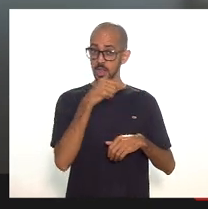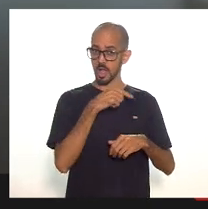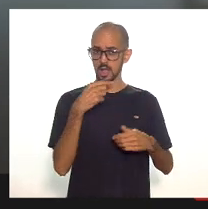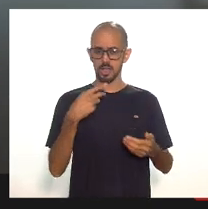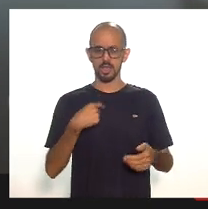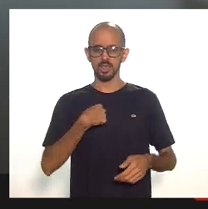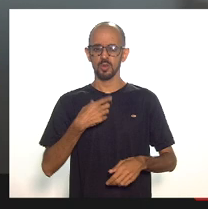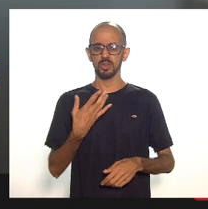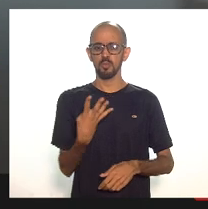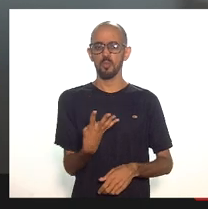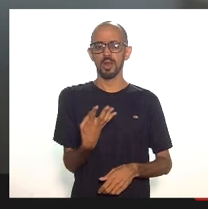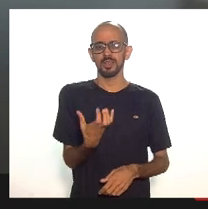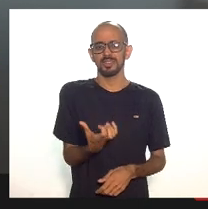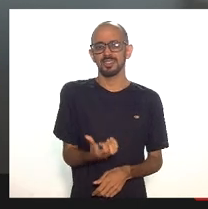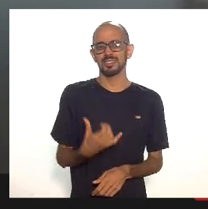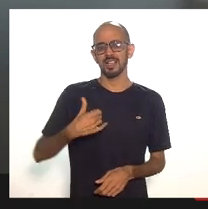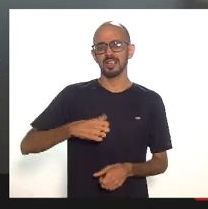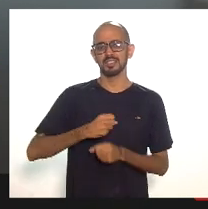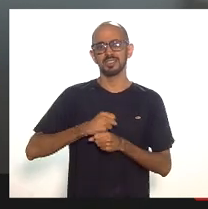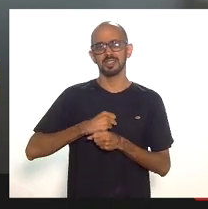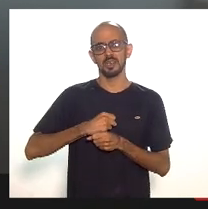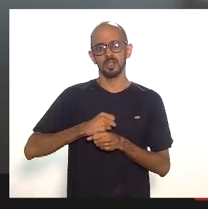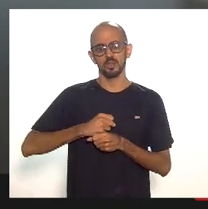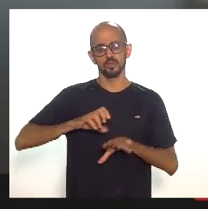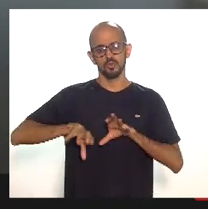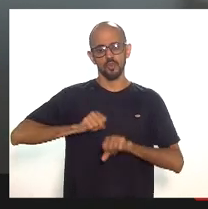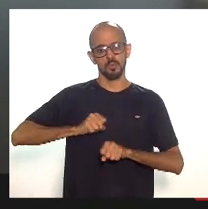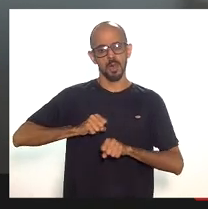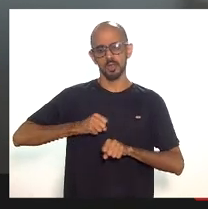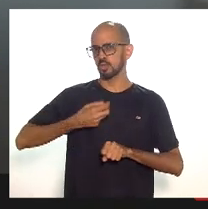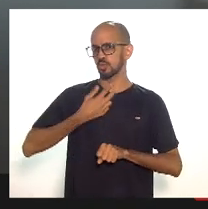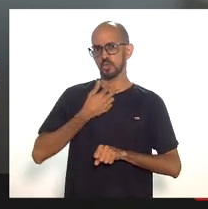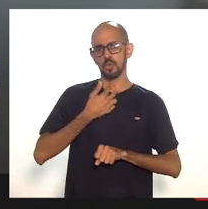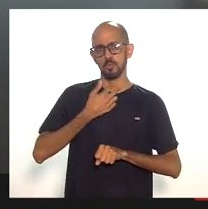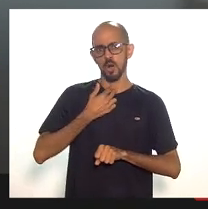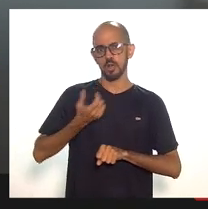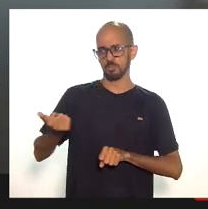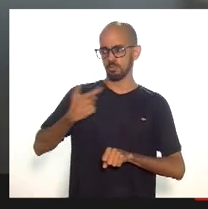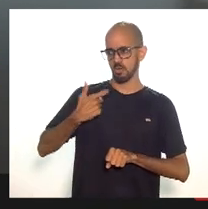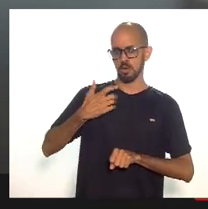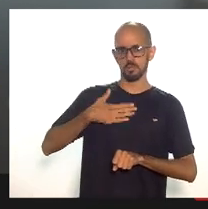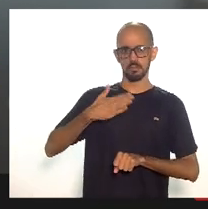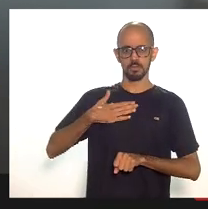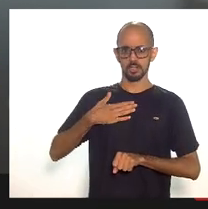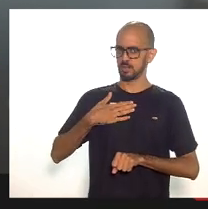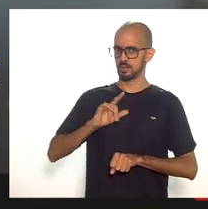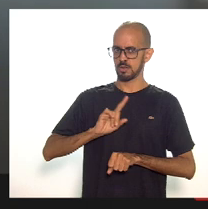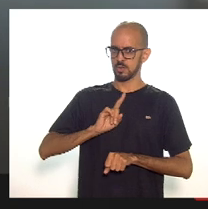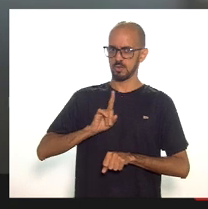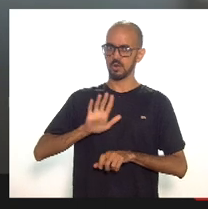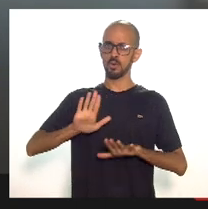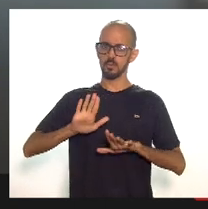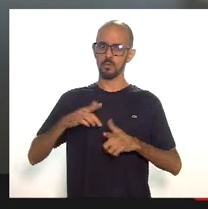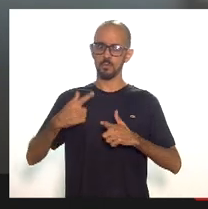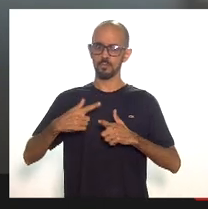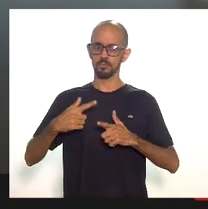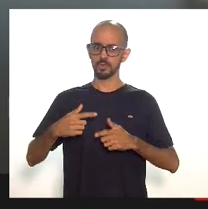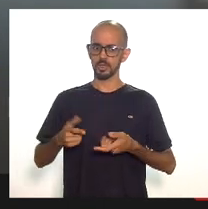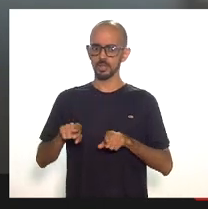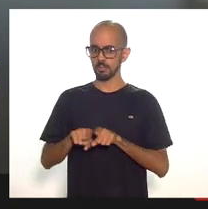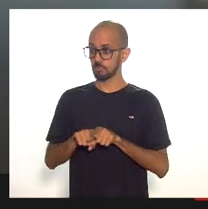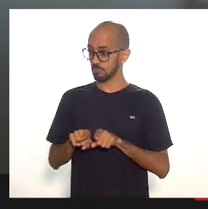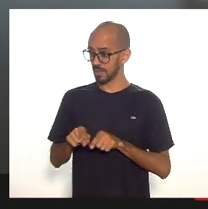anos de formado e não admito que o doente seja maltratado. O hospital não era, teve condição. E aí, de meio do hospital, ser tratado pelo